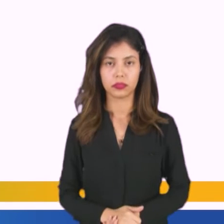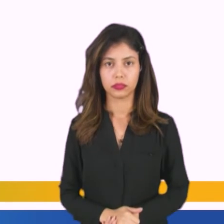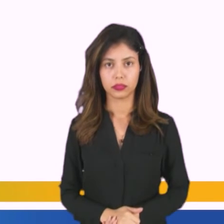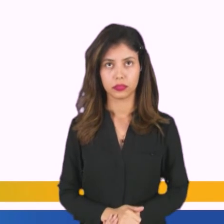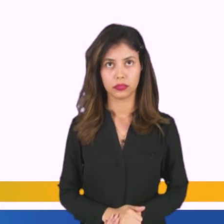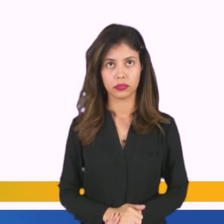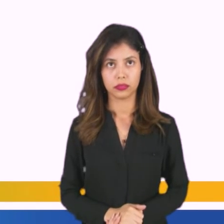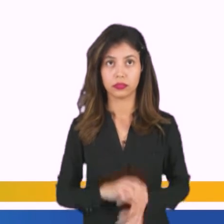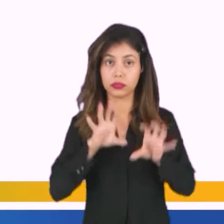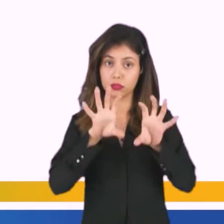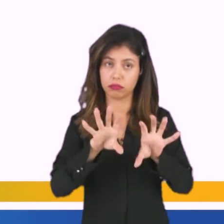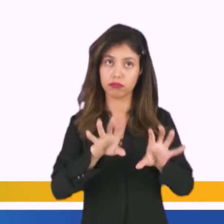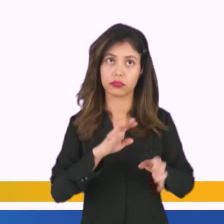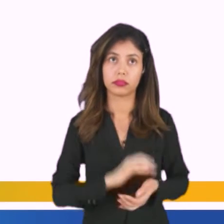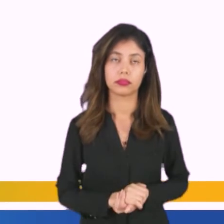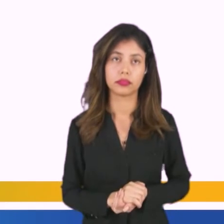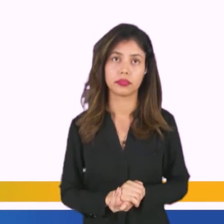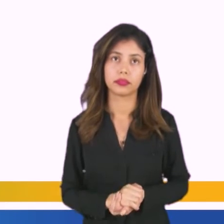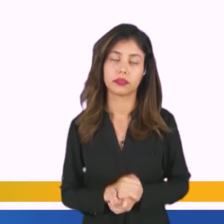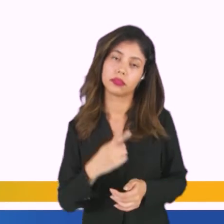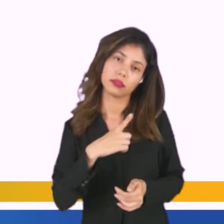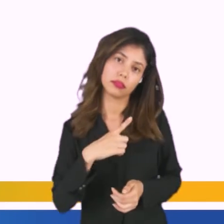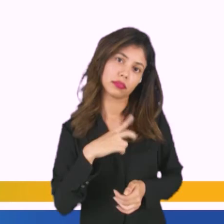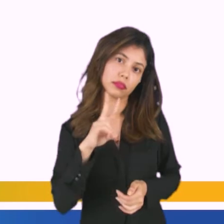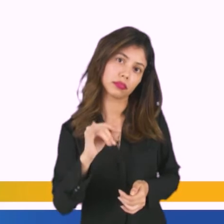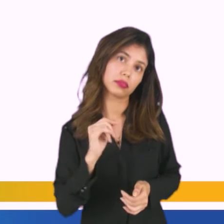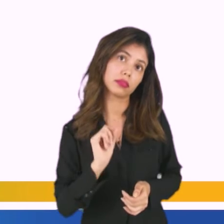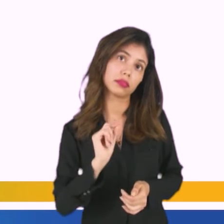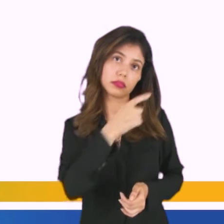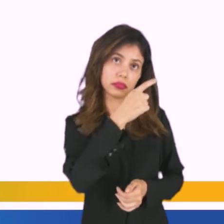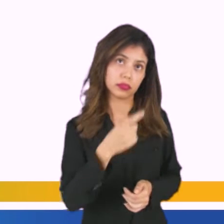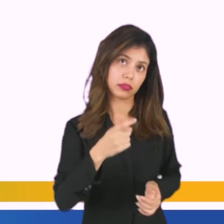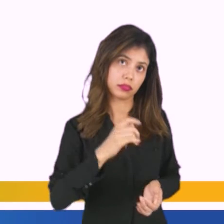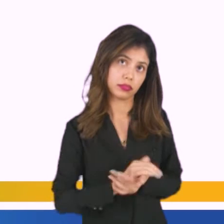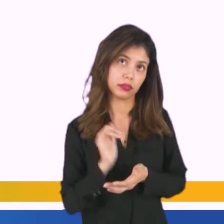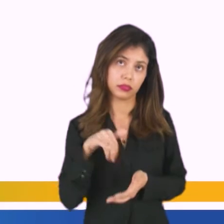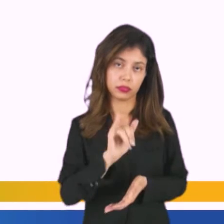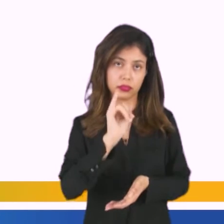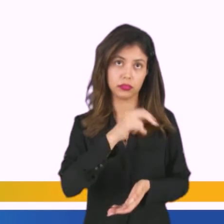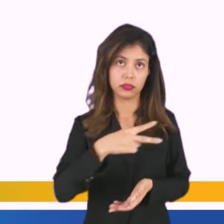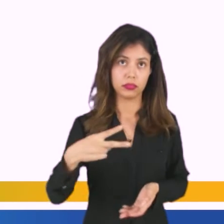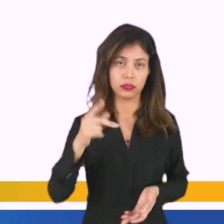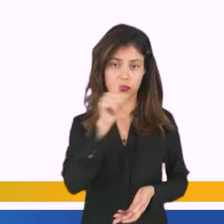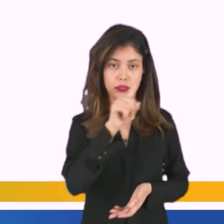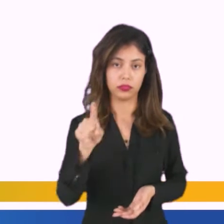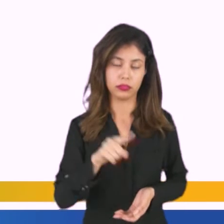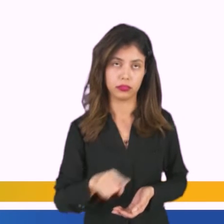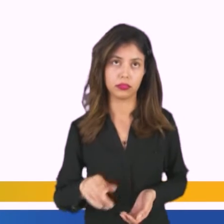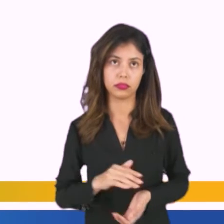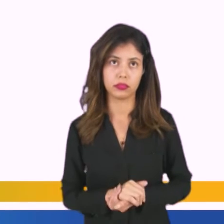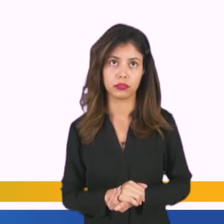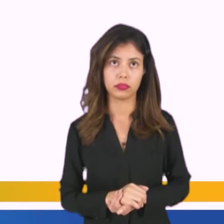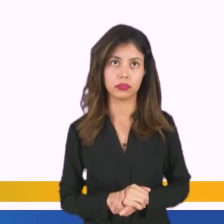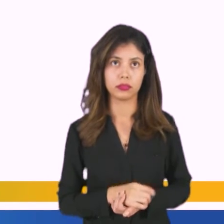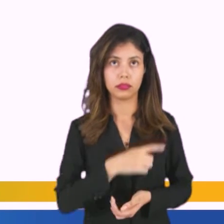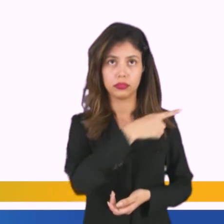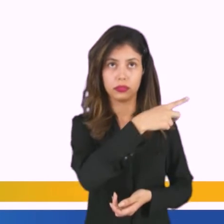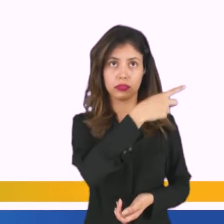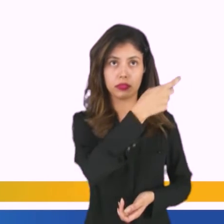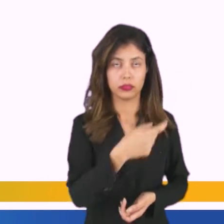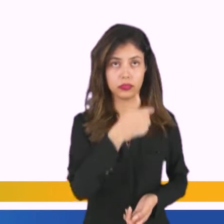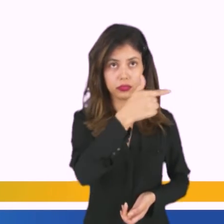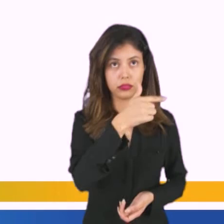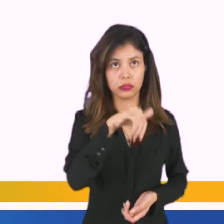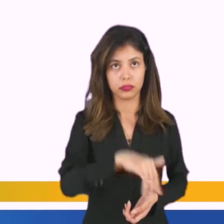igual a 2. Assim, gente, nós vamos ter o valor de x, de y e de z, com